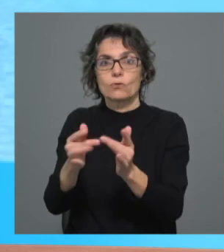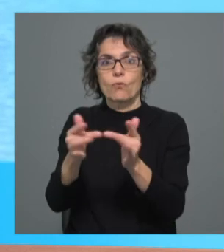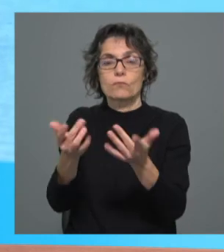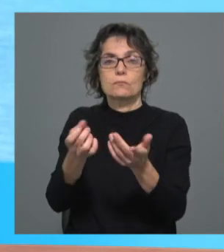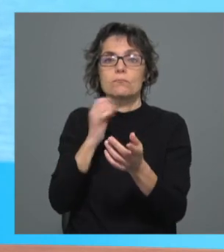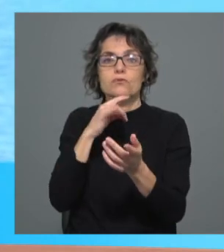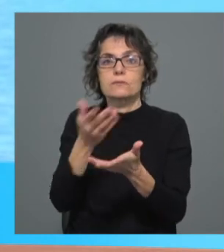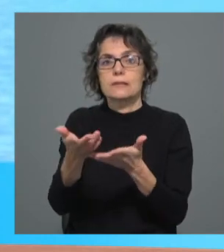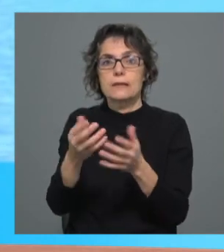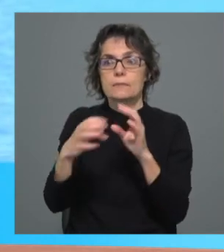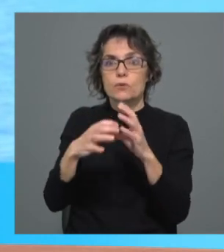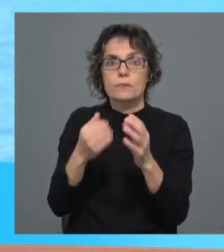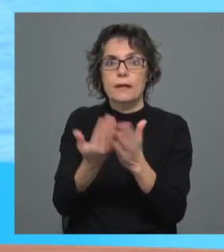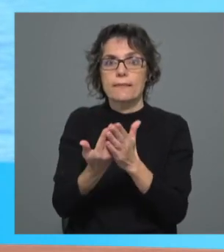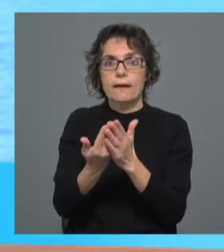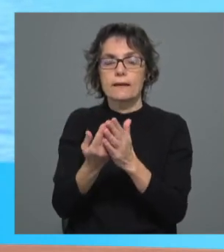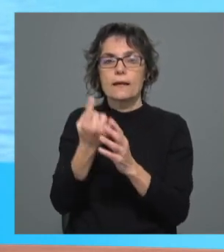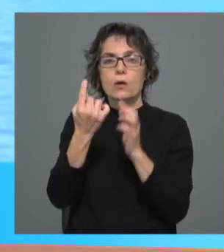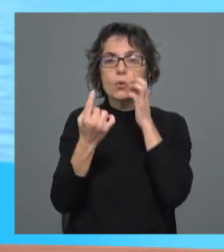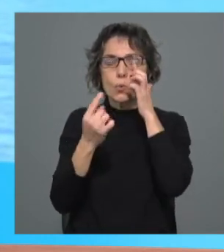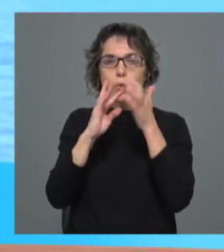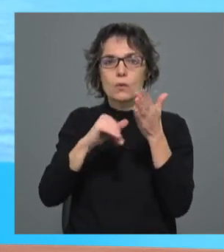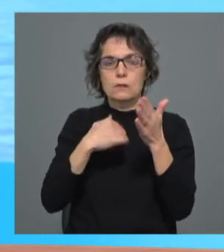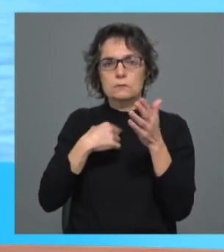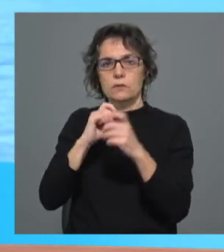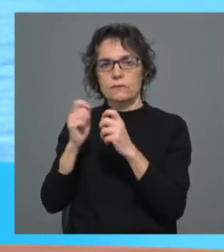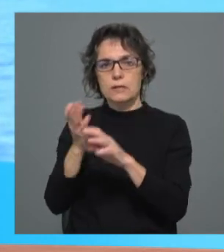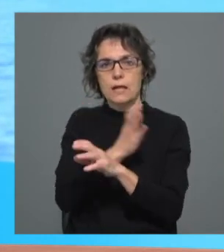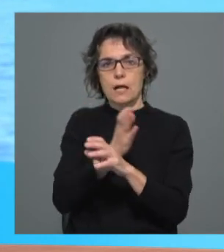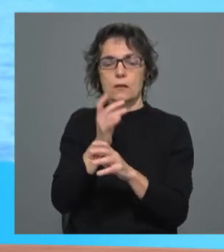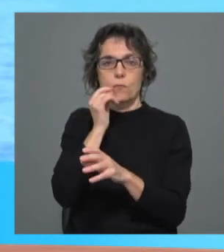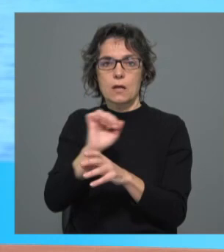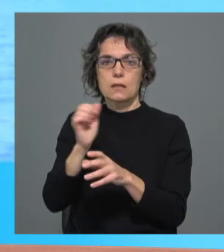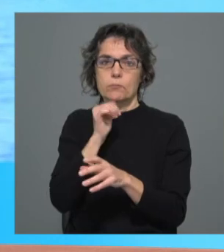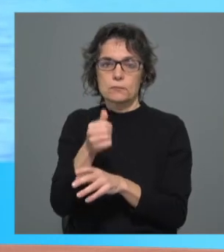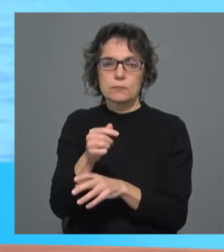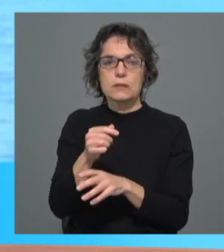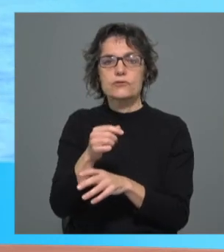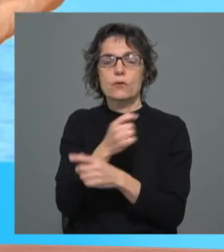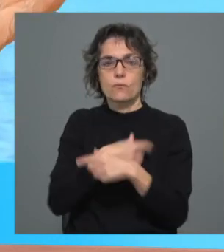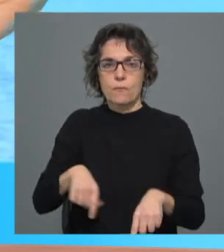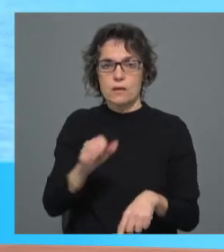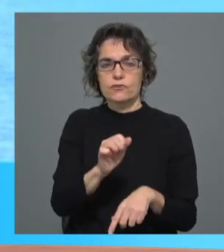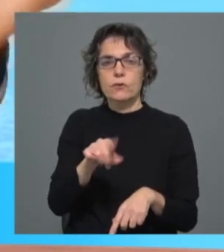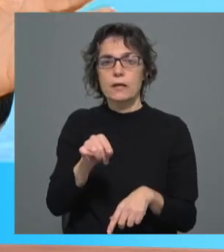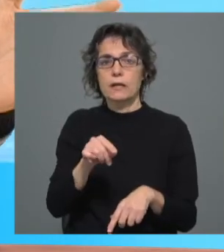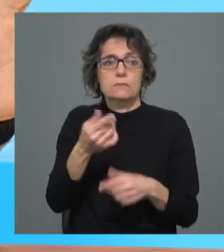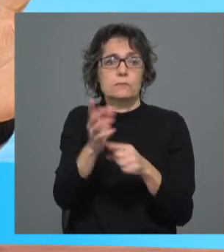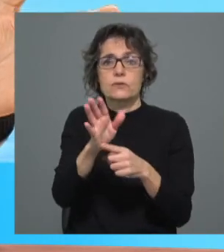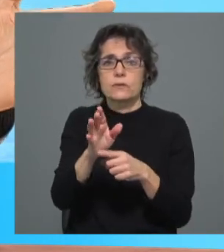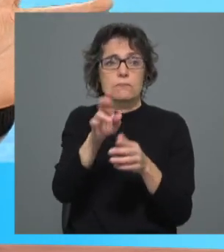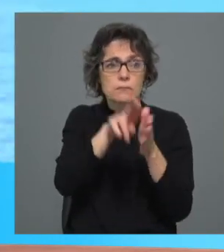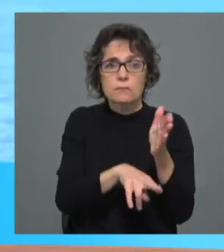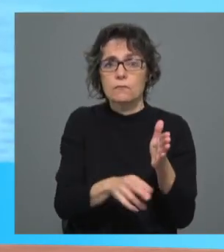comunicar-se. Um dos colegas que entrevistei, o pai faleceu, mexicano, e ele não pôde ir ao funeral porque não